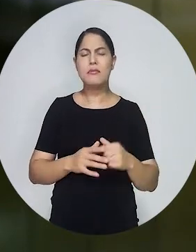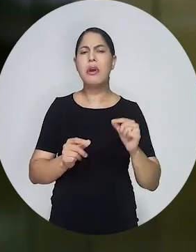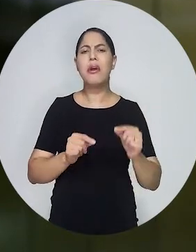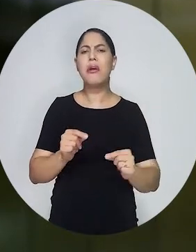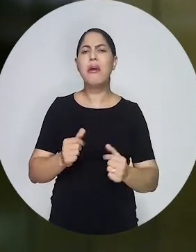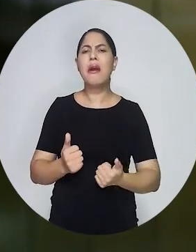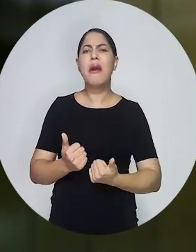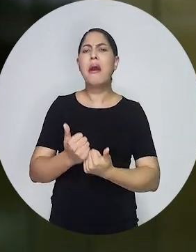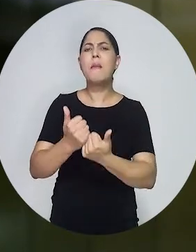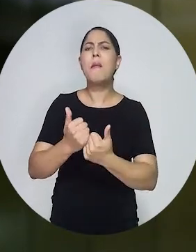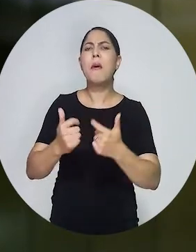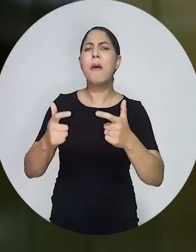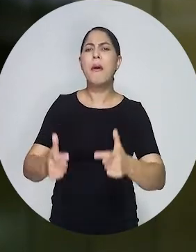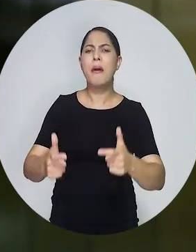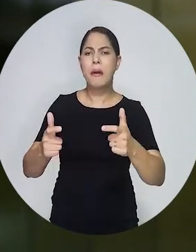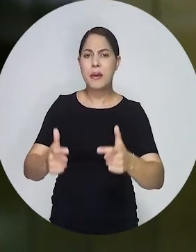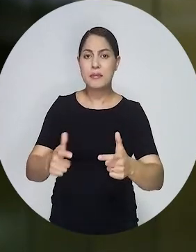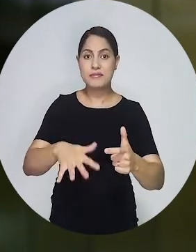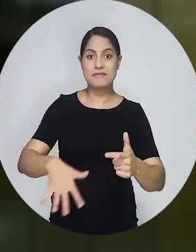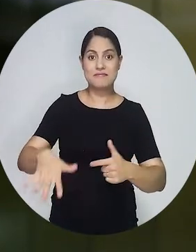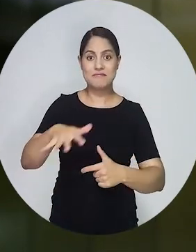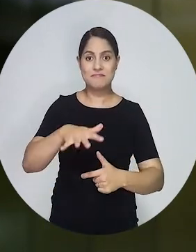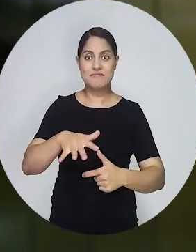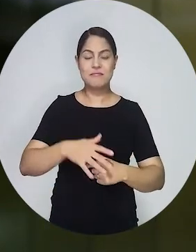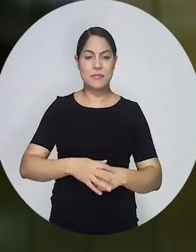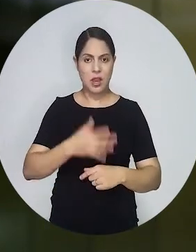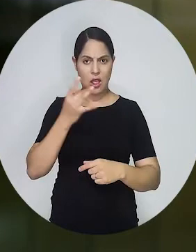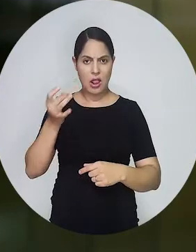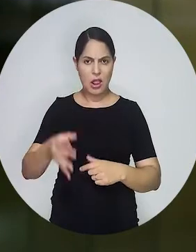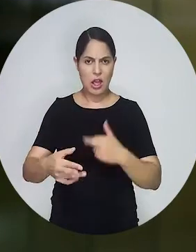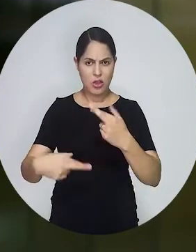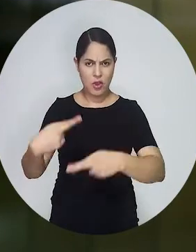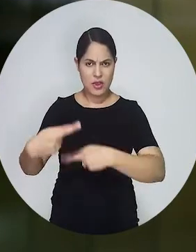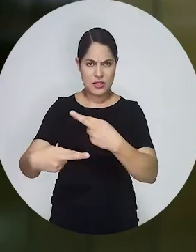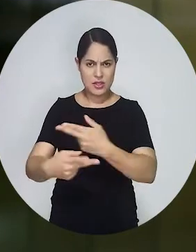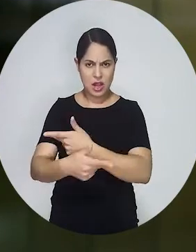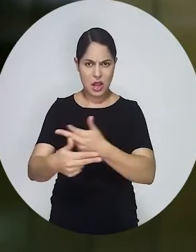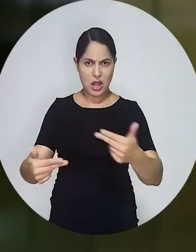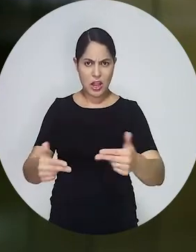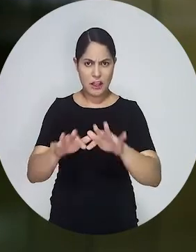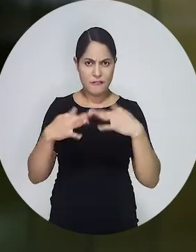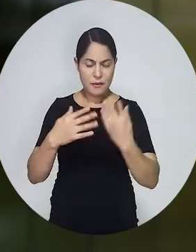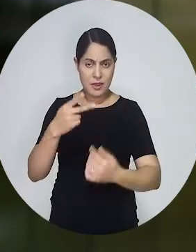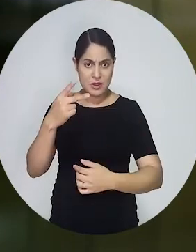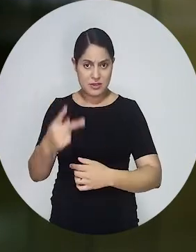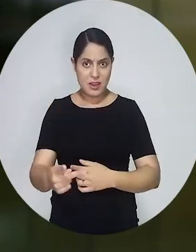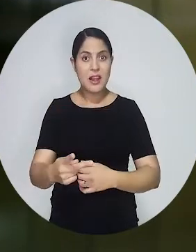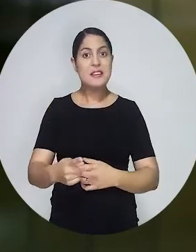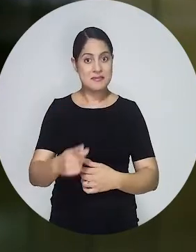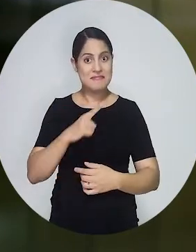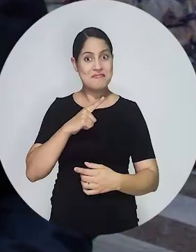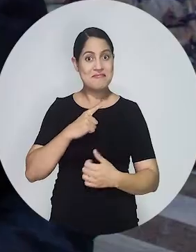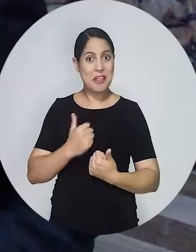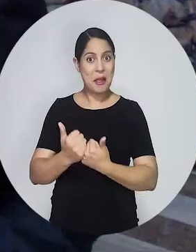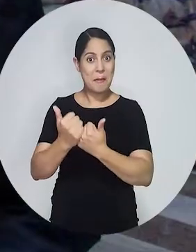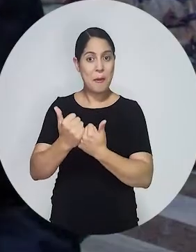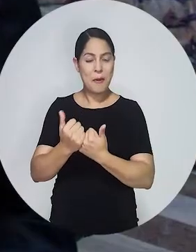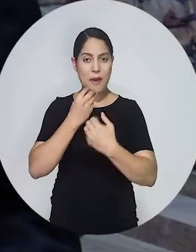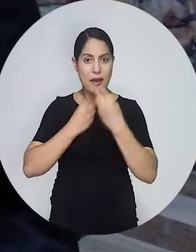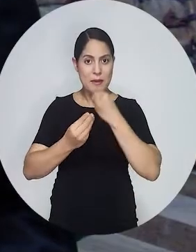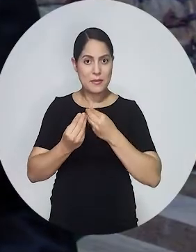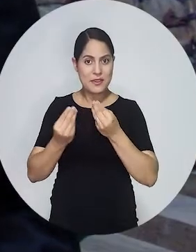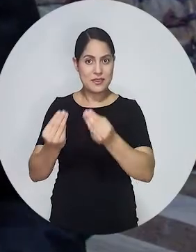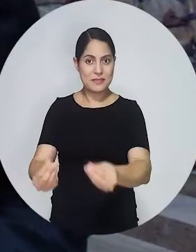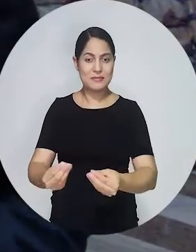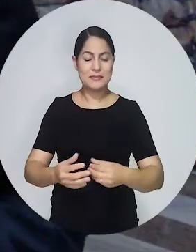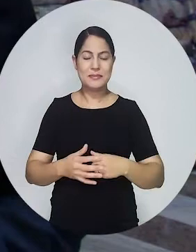TRT7. Serão beneficiados catadores do aterro sanitário de Janguruçu, na capital cearense, e suas famílias. Hoje estamos